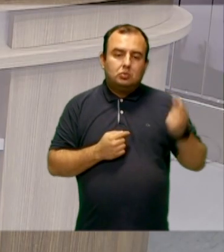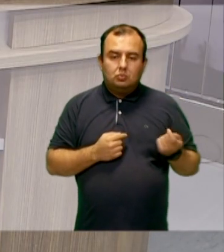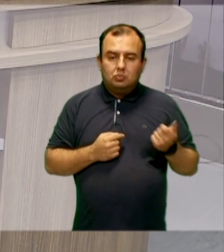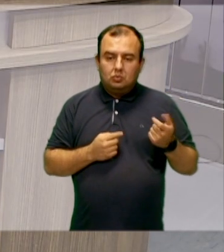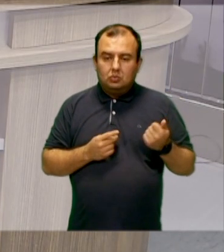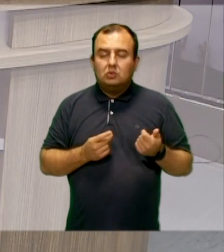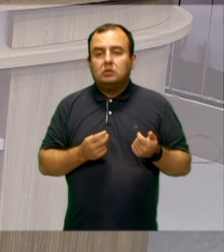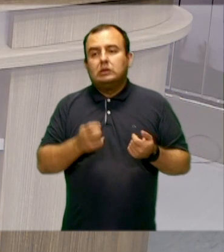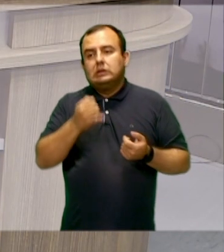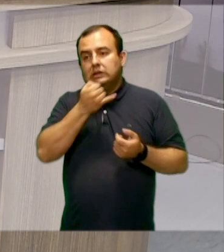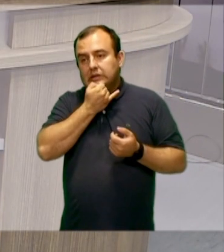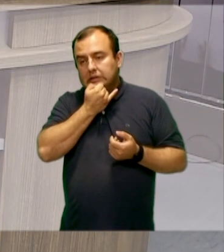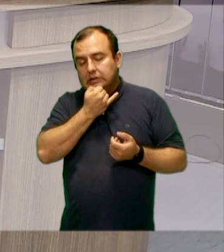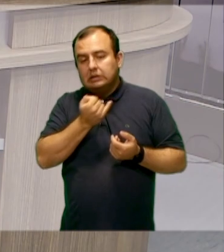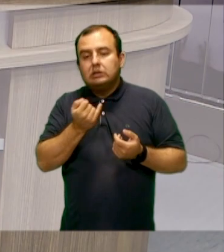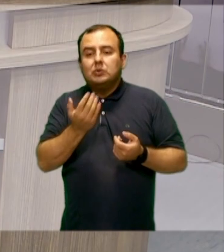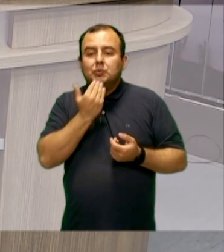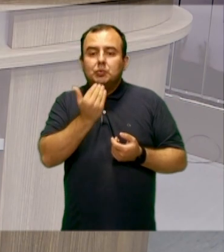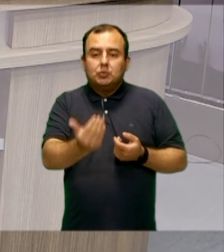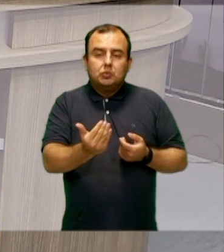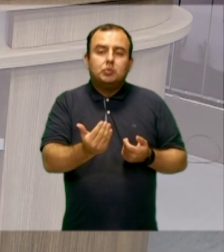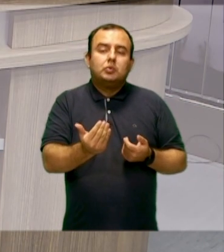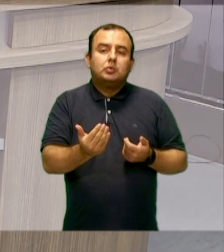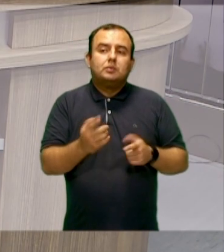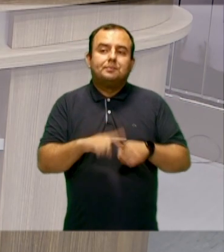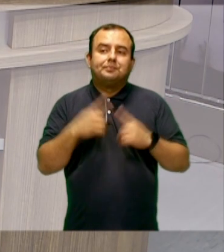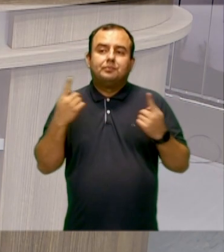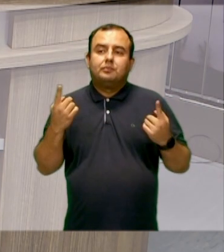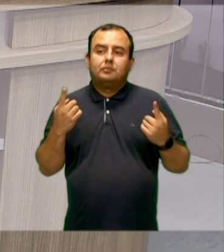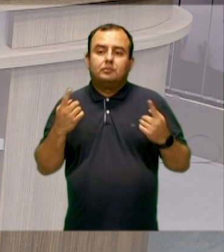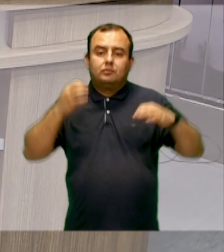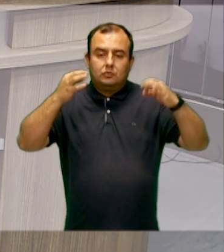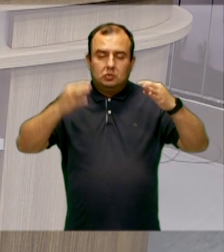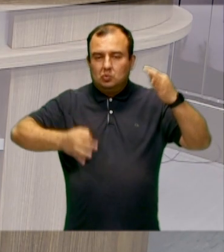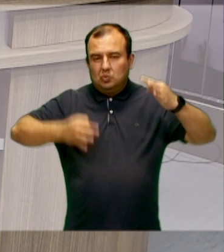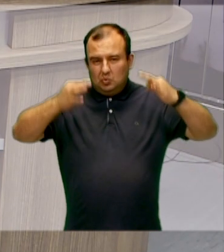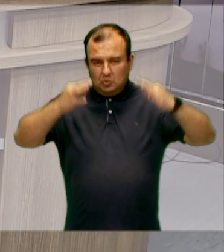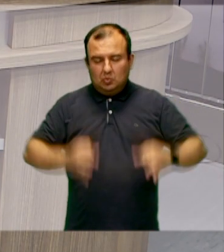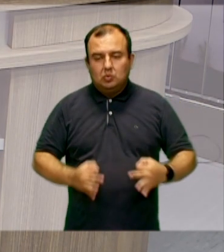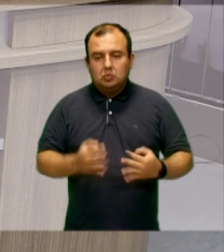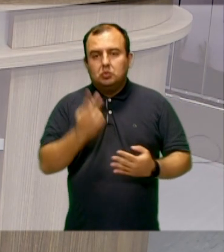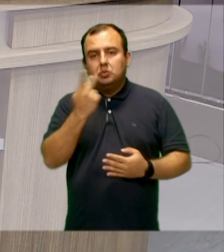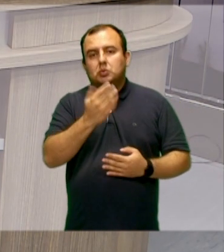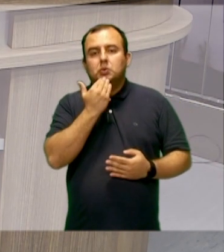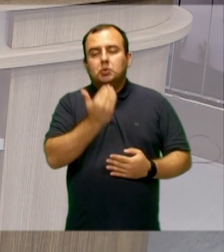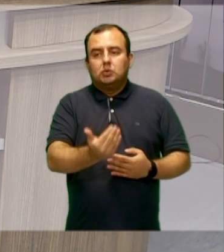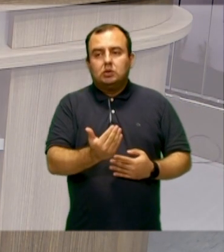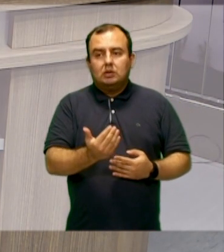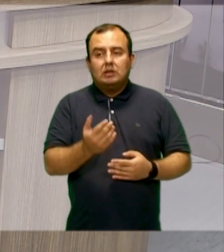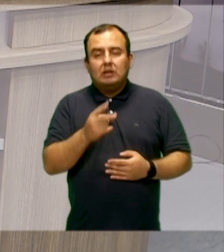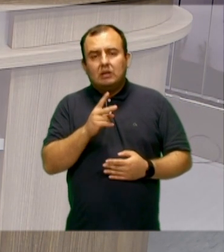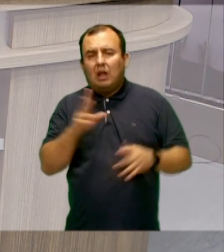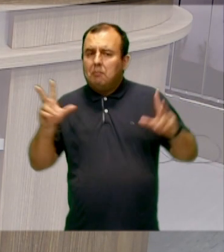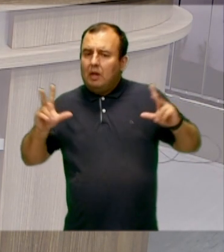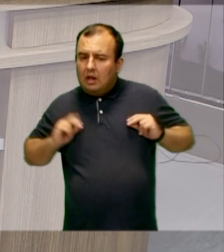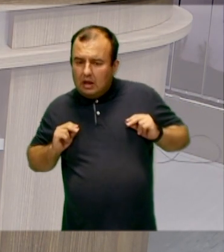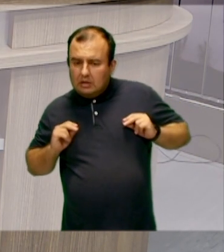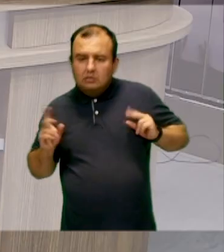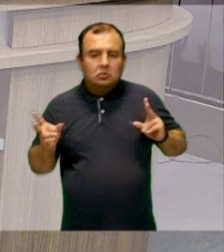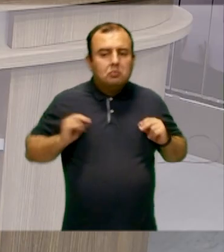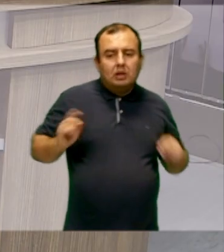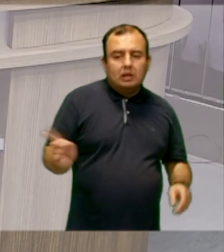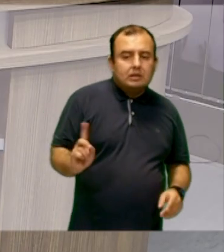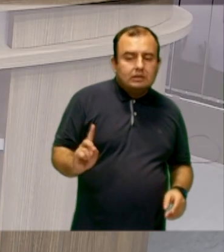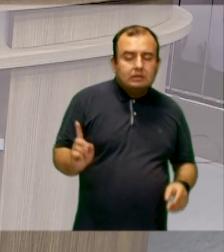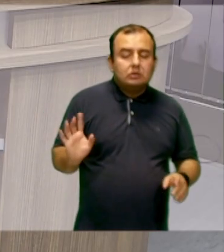um tem o seu pedido. Então, eu não faço justiça ao teu pedido. Ah, será que merece? Será que não